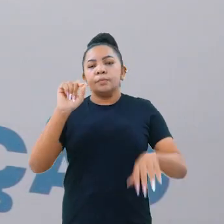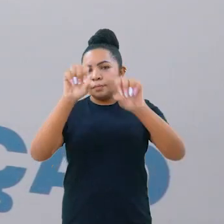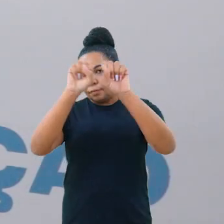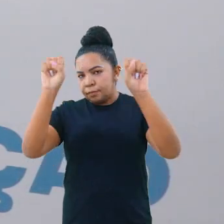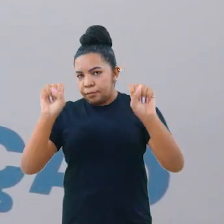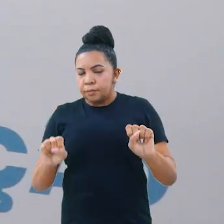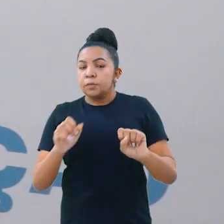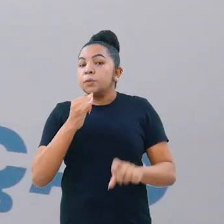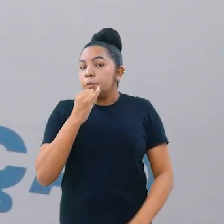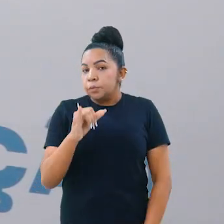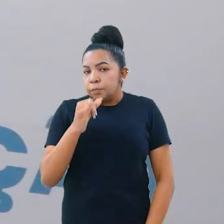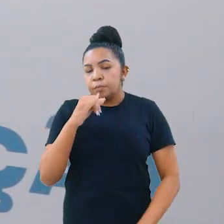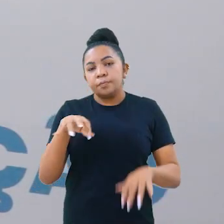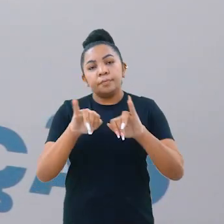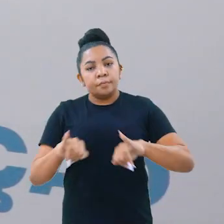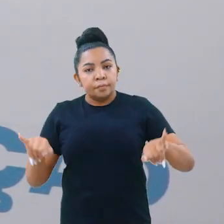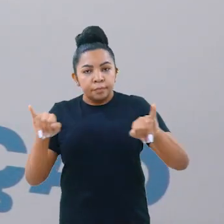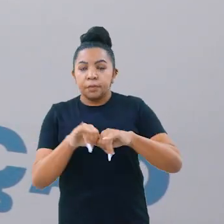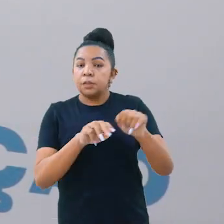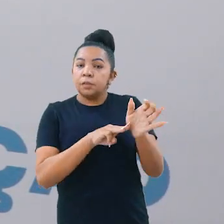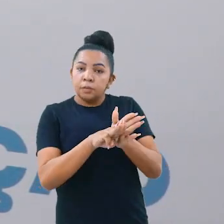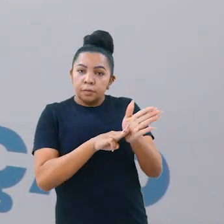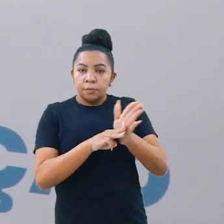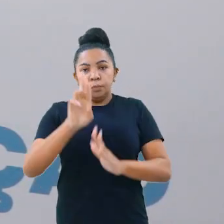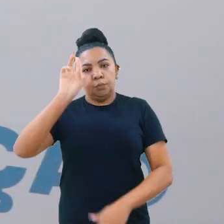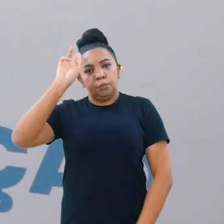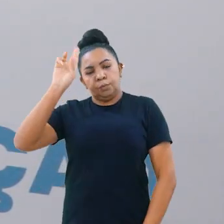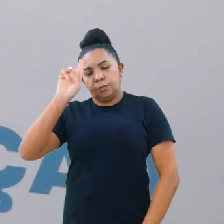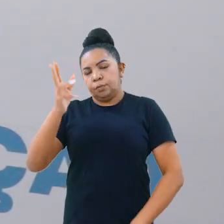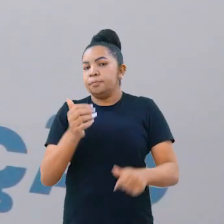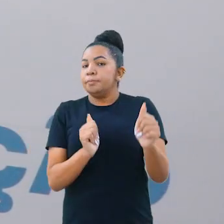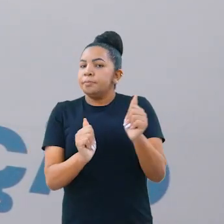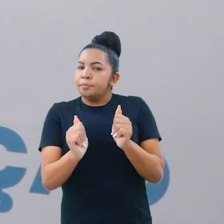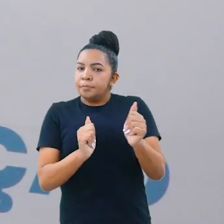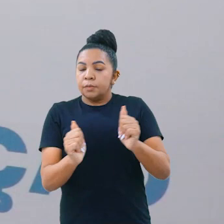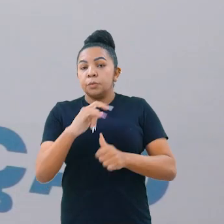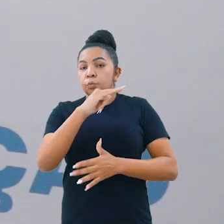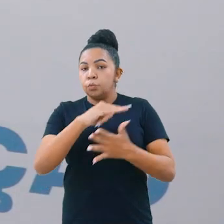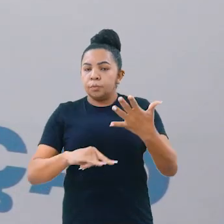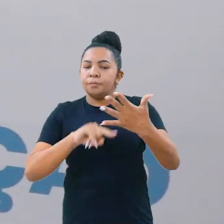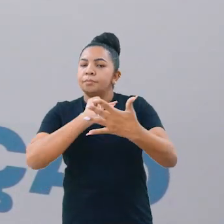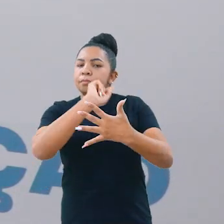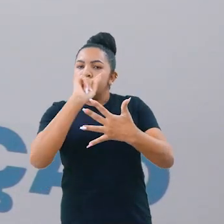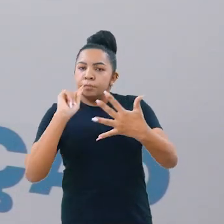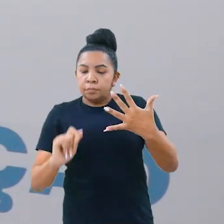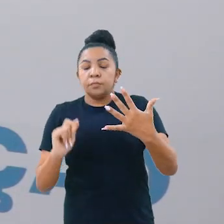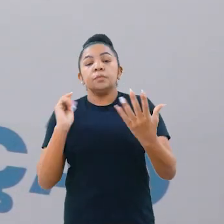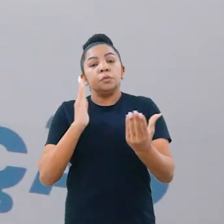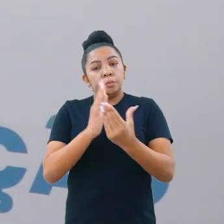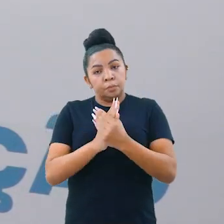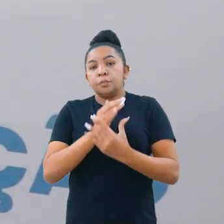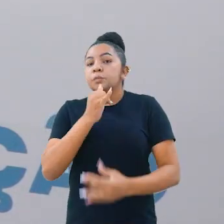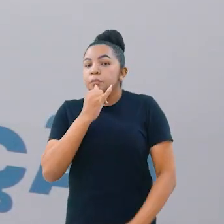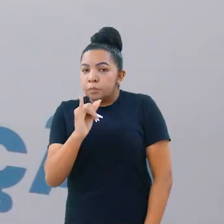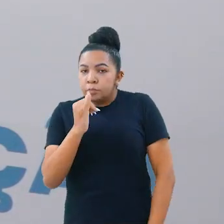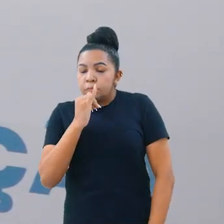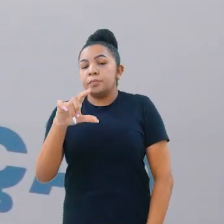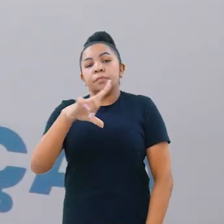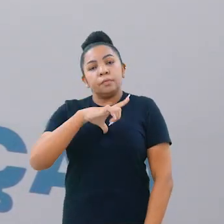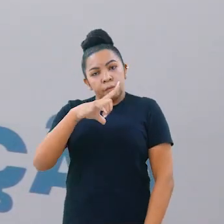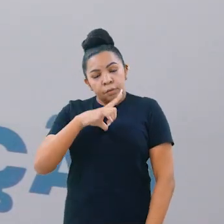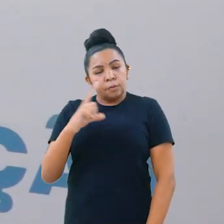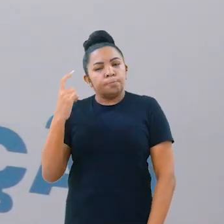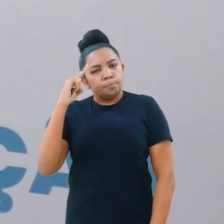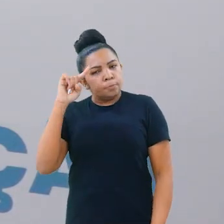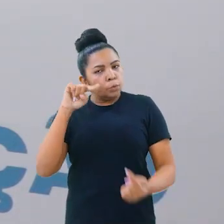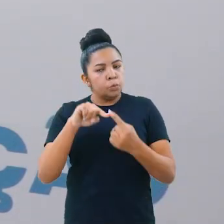sistema eletrônico de informação, né, uma ferramenta de gestão administrativa, tanto dos documentos quanto dos processos